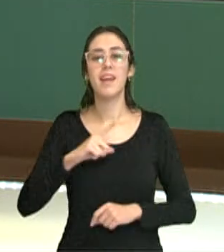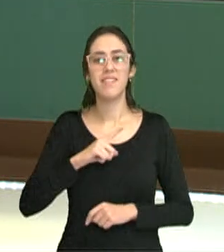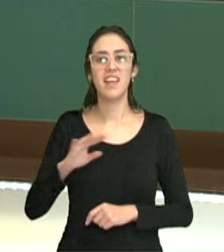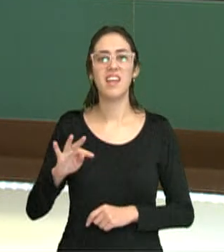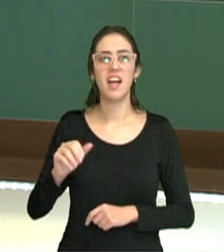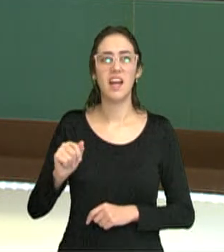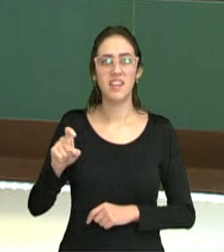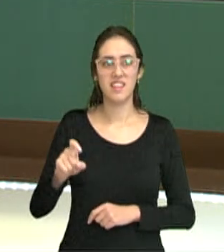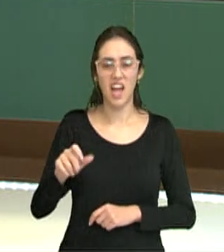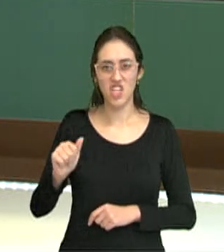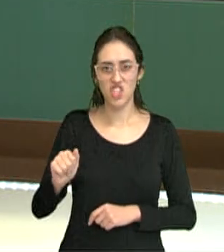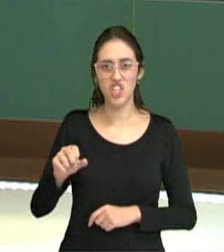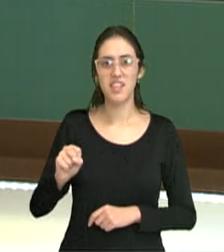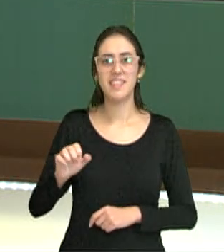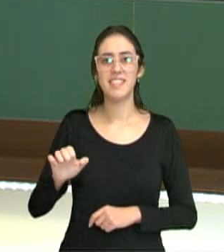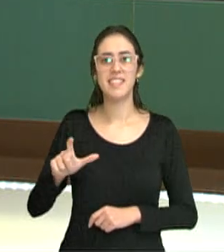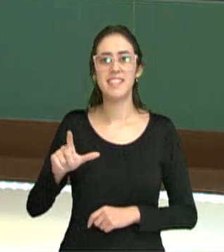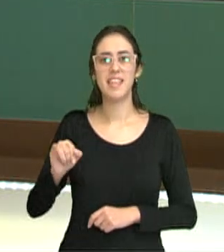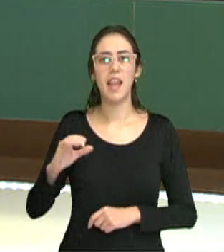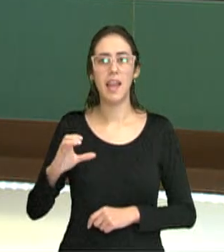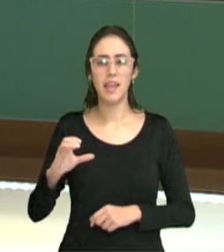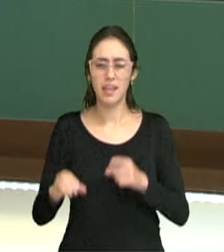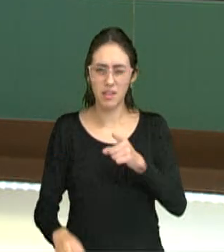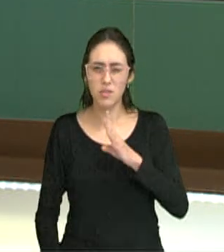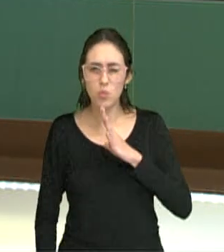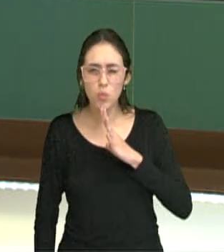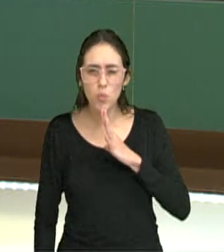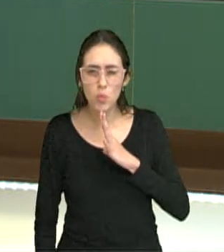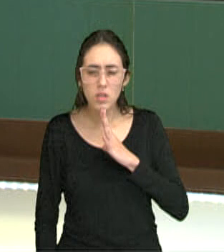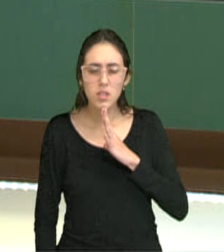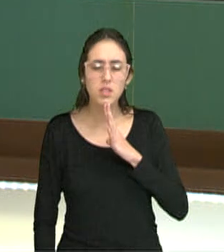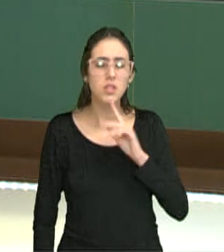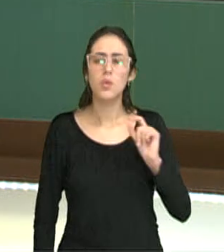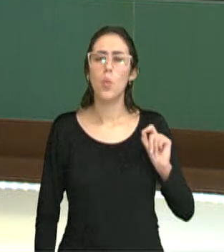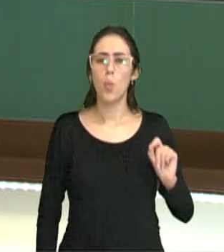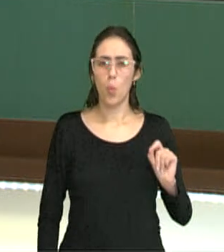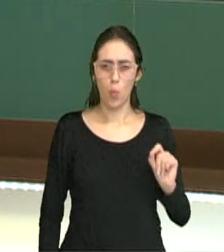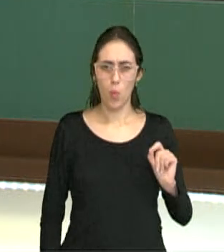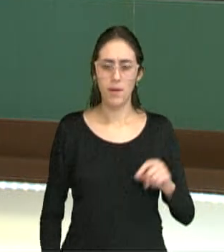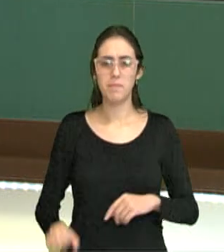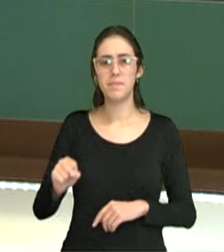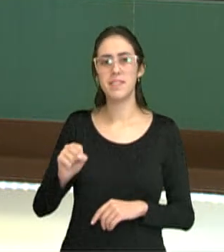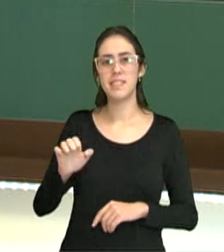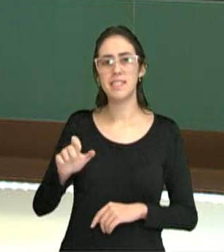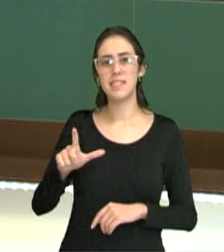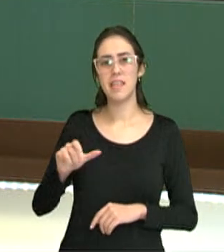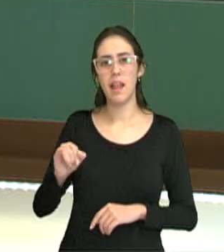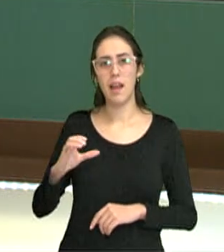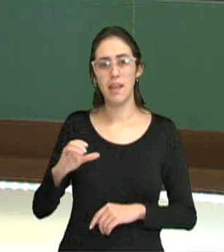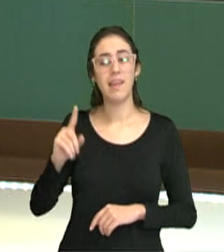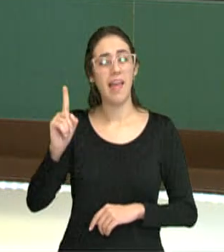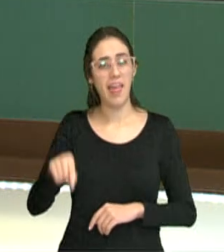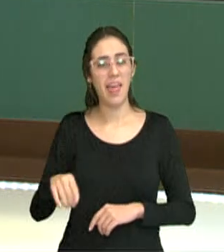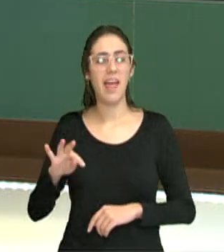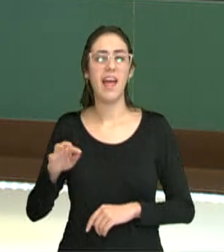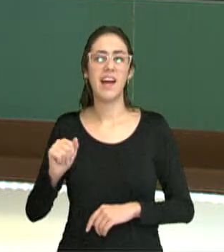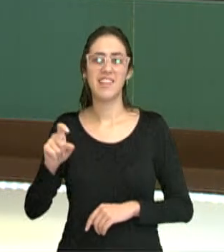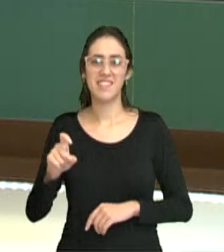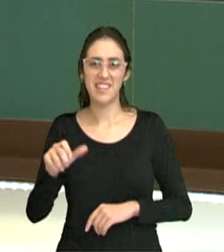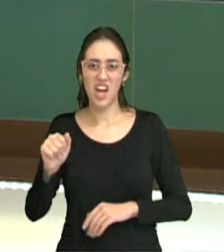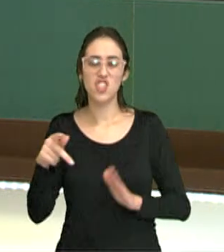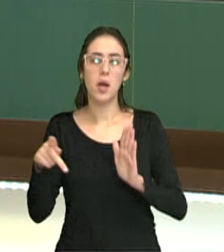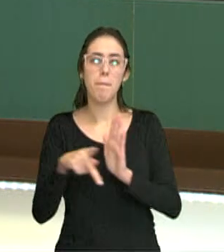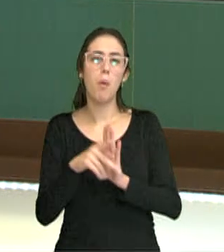Selic. Já ouviram falar da taxa Selic? A taxa Selic é uma taxa determinada através do